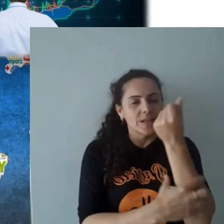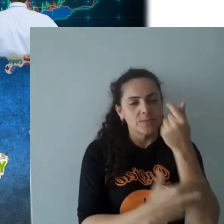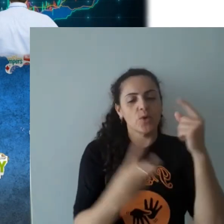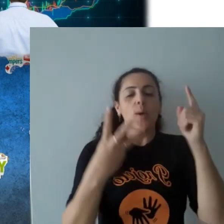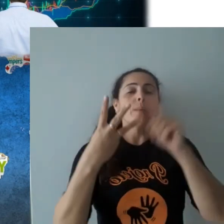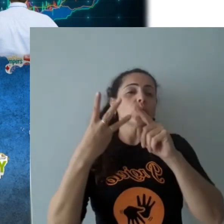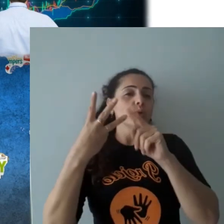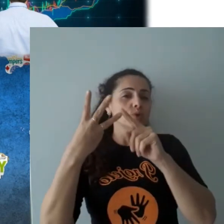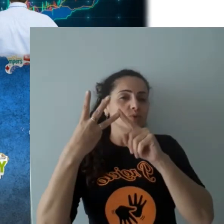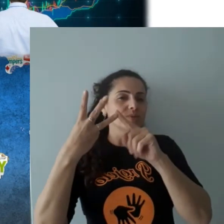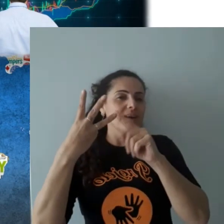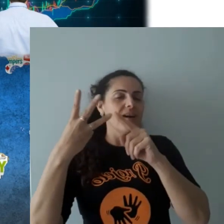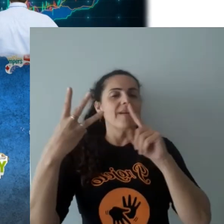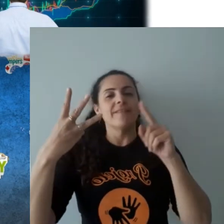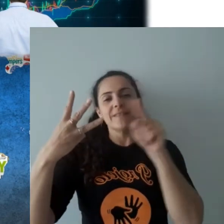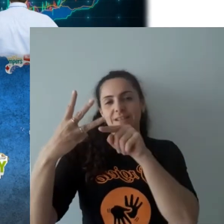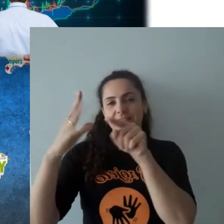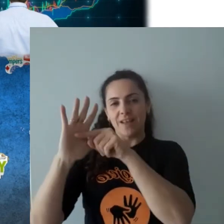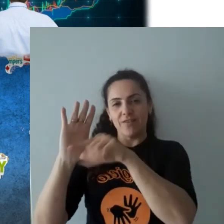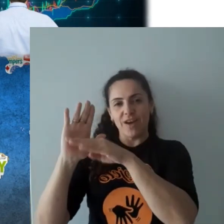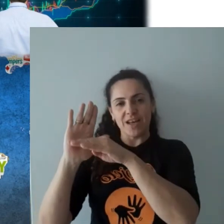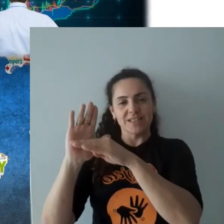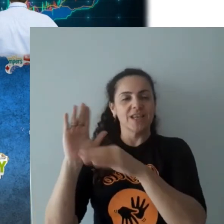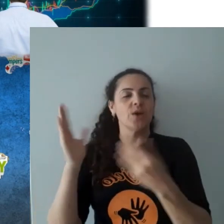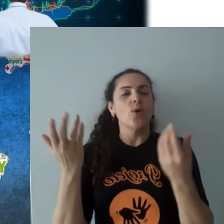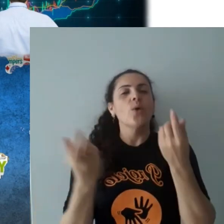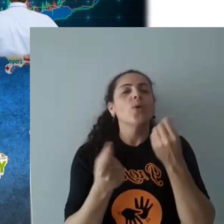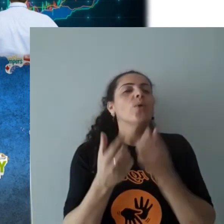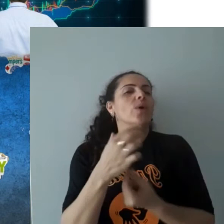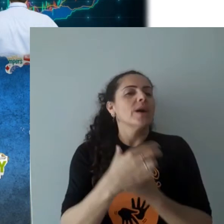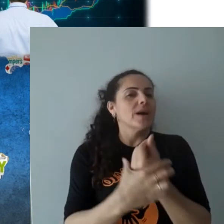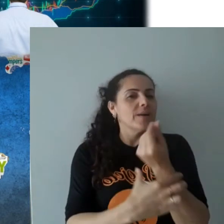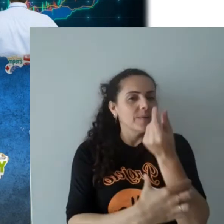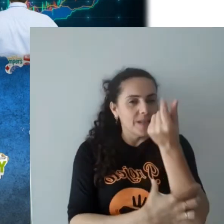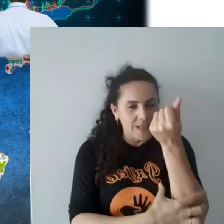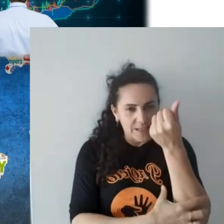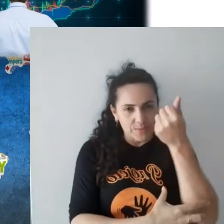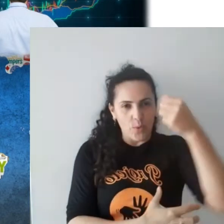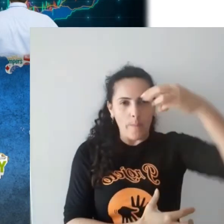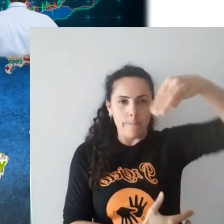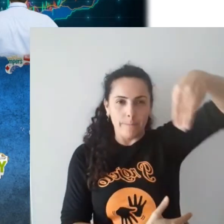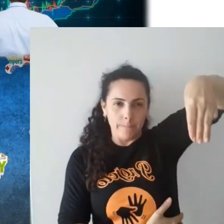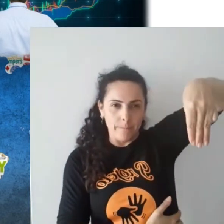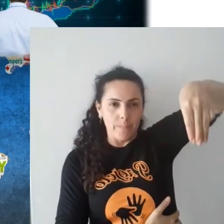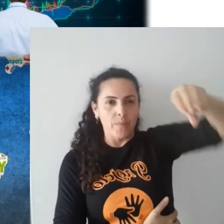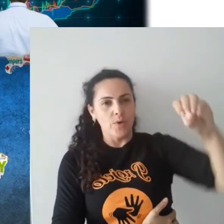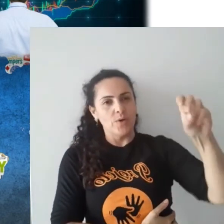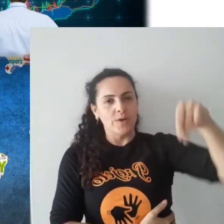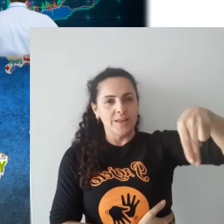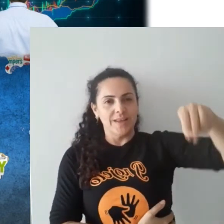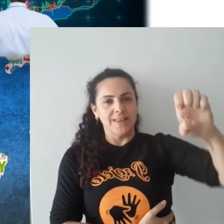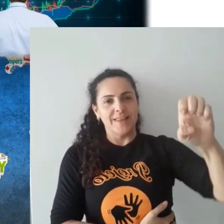dá dinheiro hoje em dia não é mais tanto o comércio